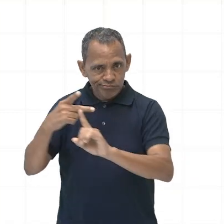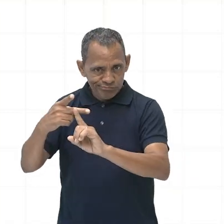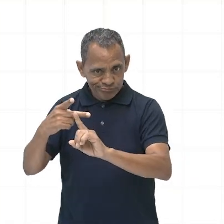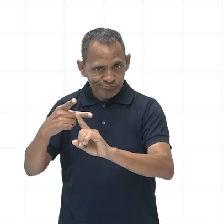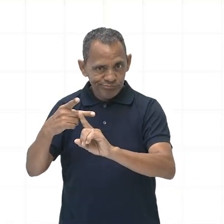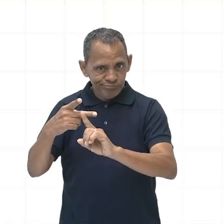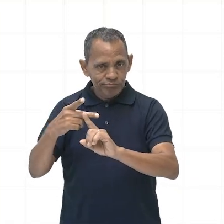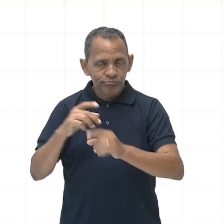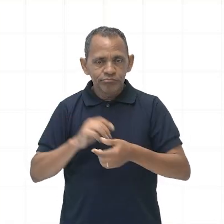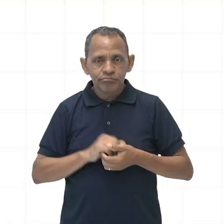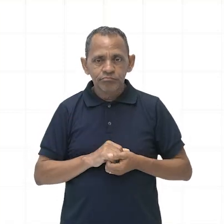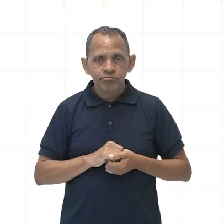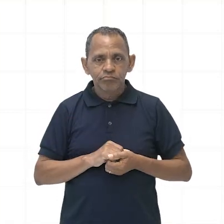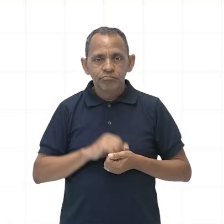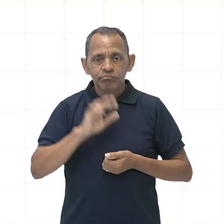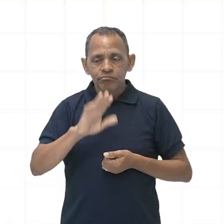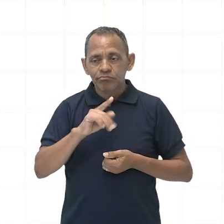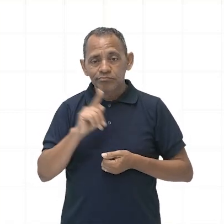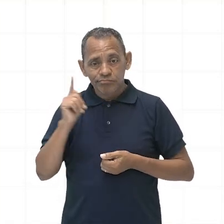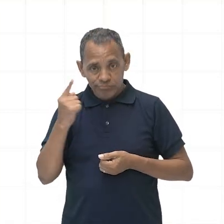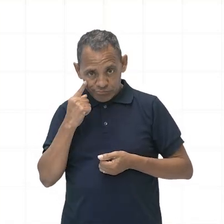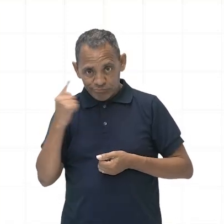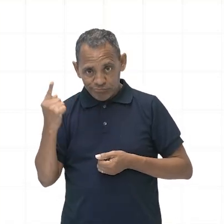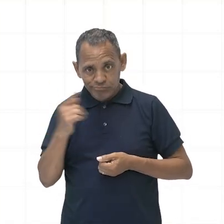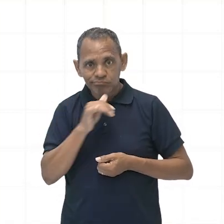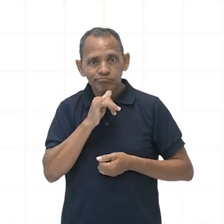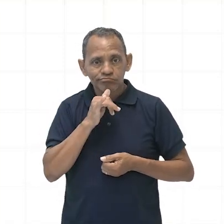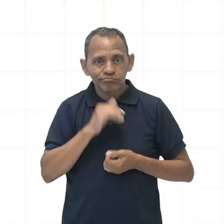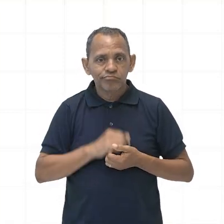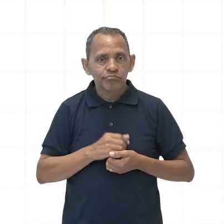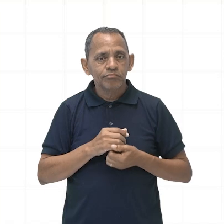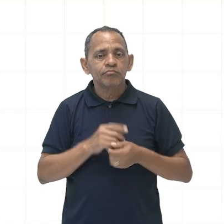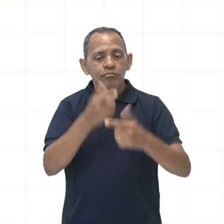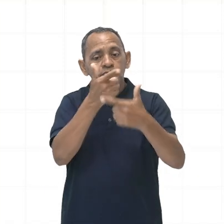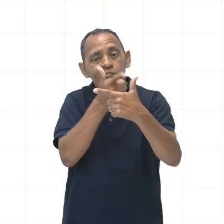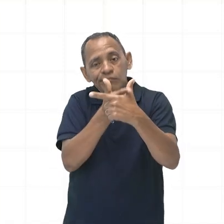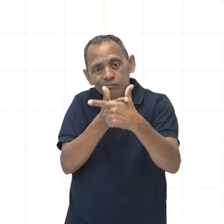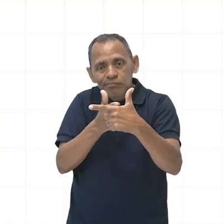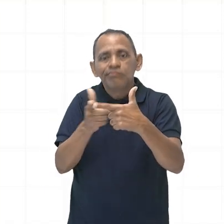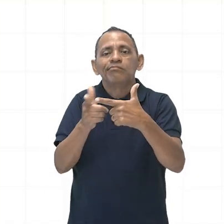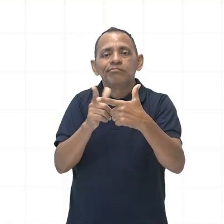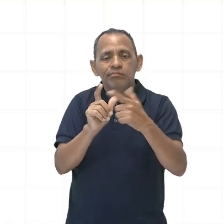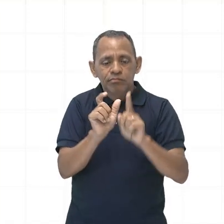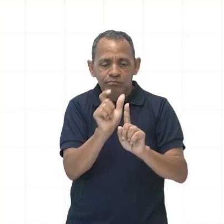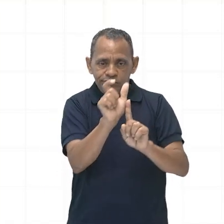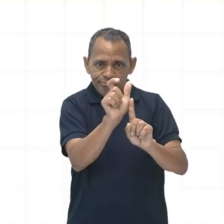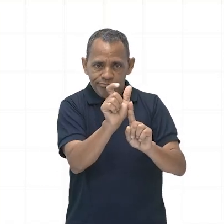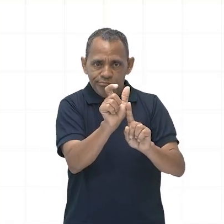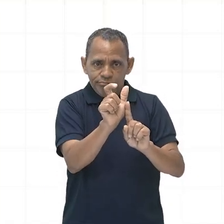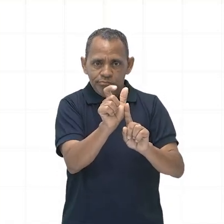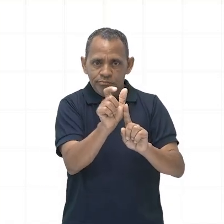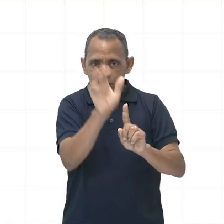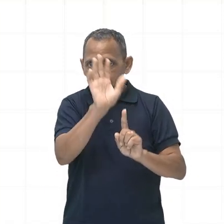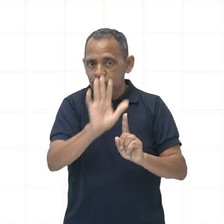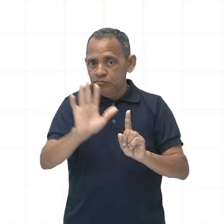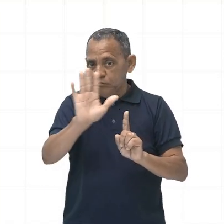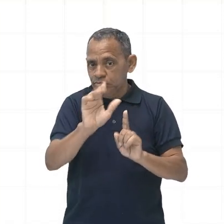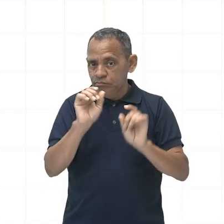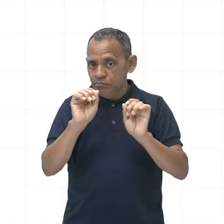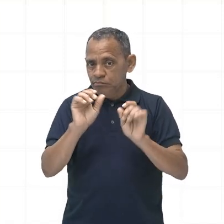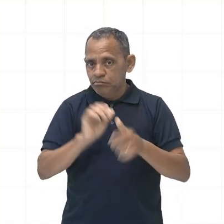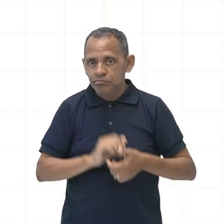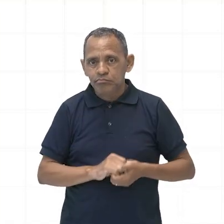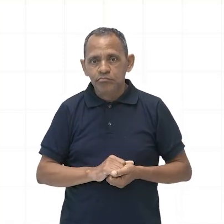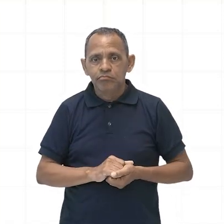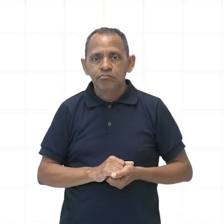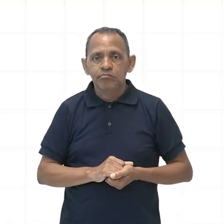gente vai transformar num quociente, ou seja, numa divisão de potências. Então, nós temos aqui a forma generalizada.